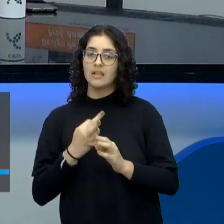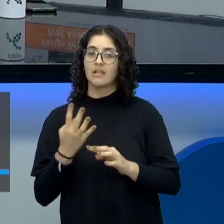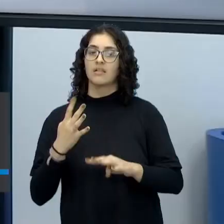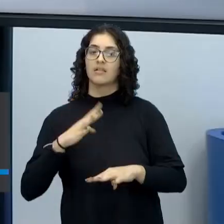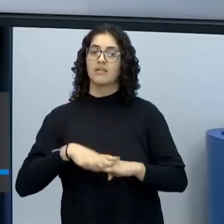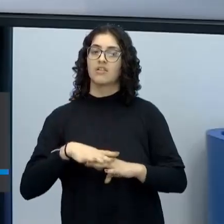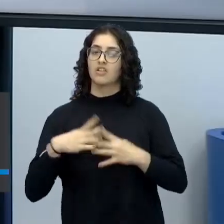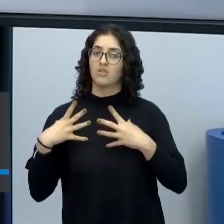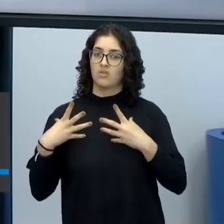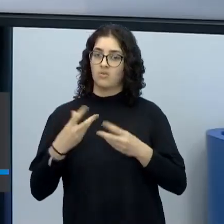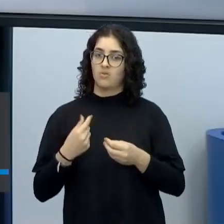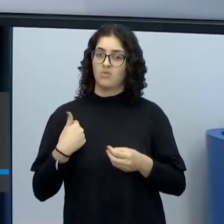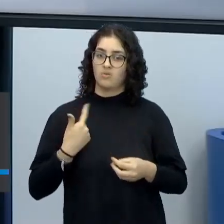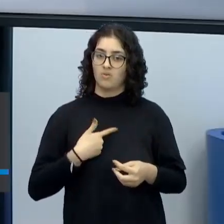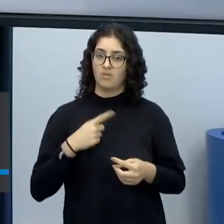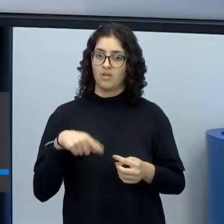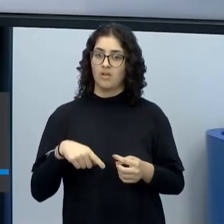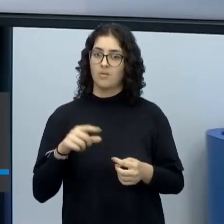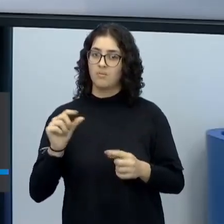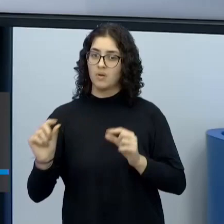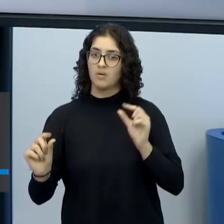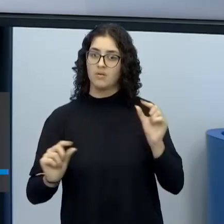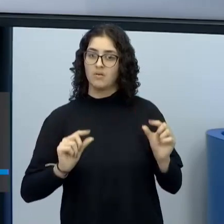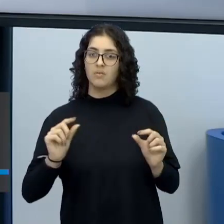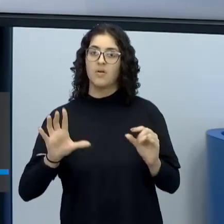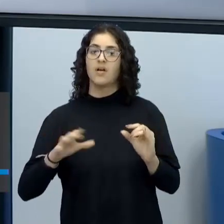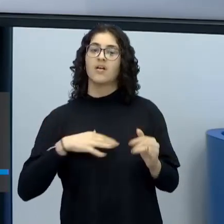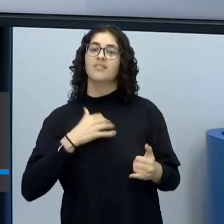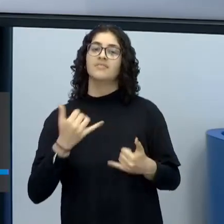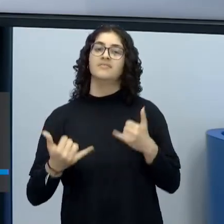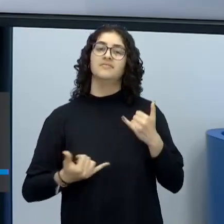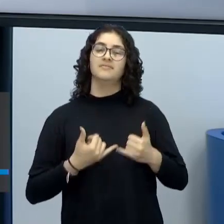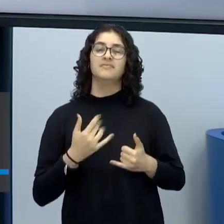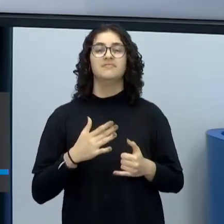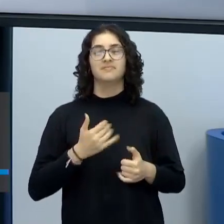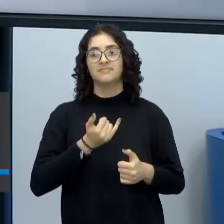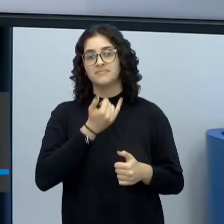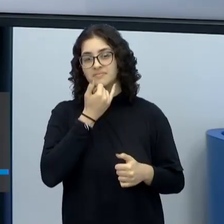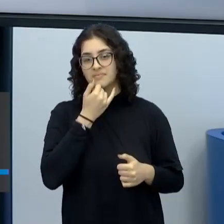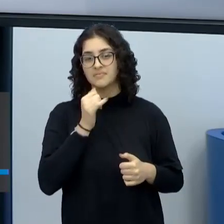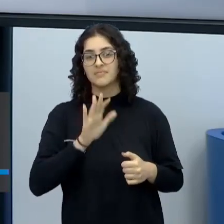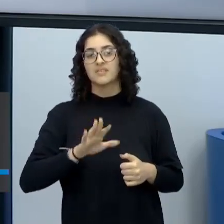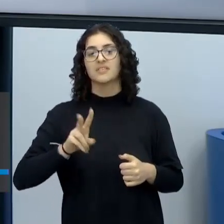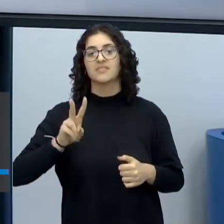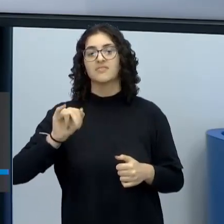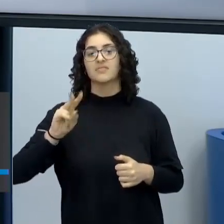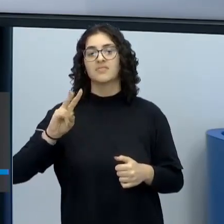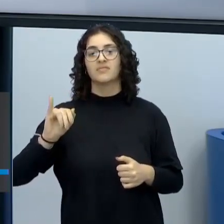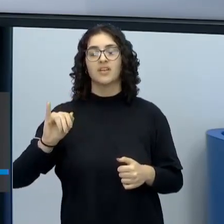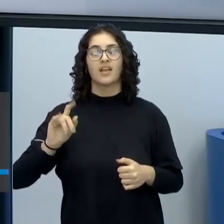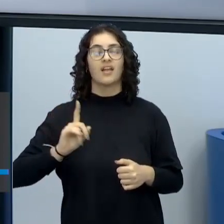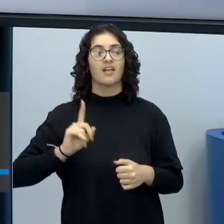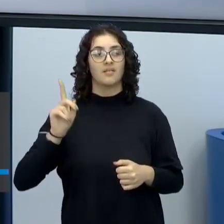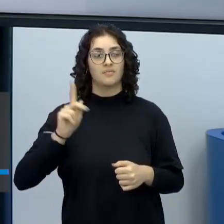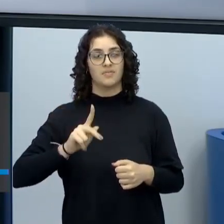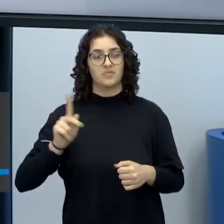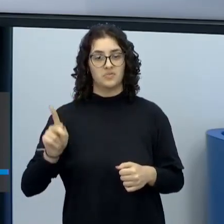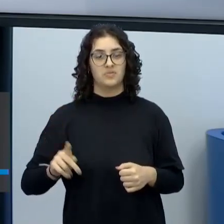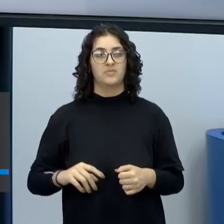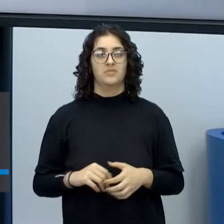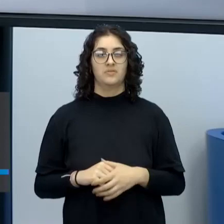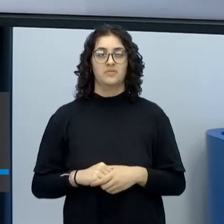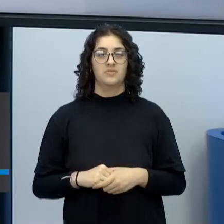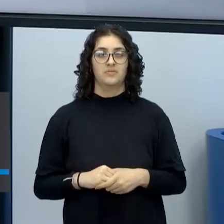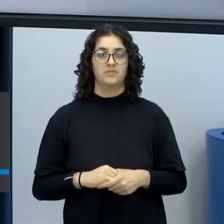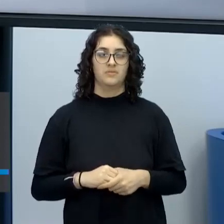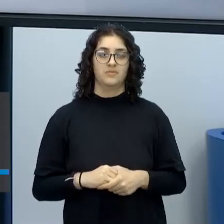aí. Não, todos nós estamos aí um pouquinho em cada um, mas eu quis brincar com você, desculpa aí, mas a Vivi, a gente chama ela de Vivi mesmo, mas é a professora Viviane, né, pra você,